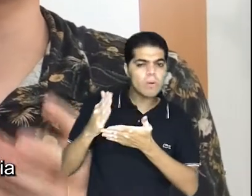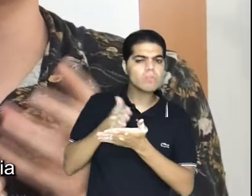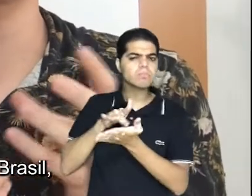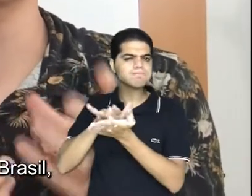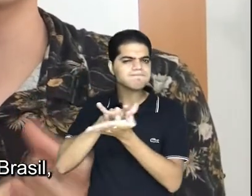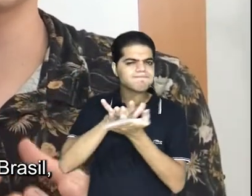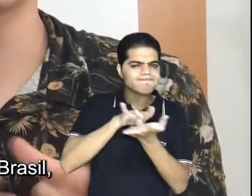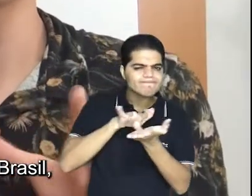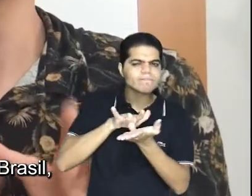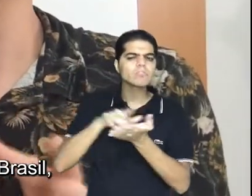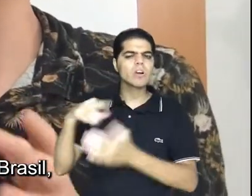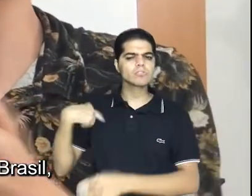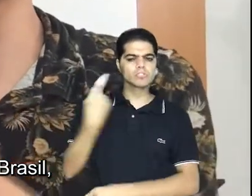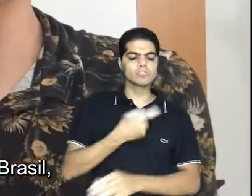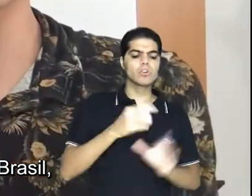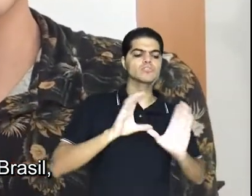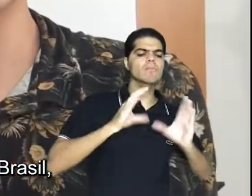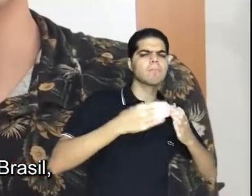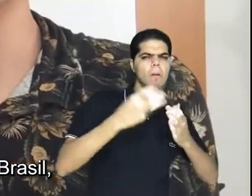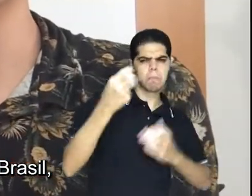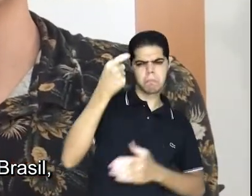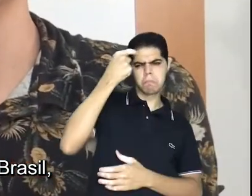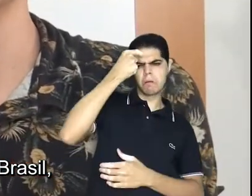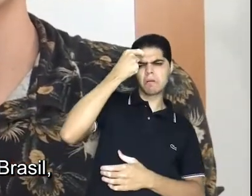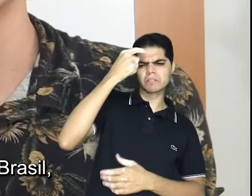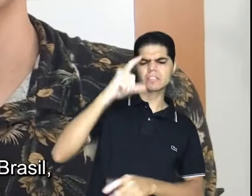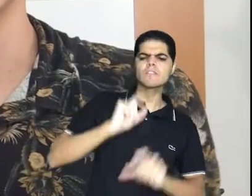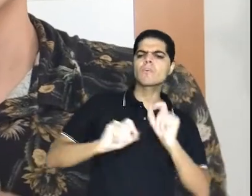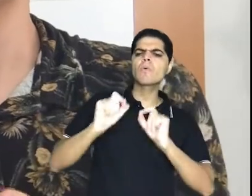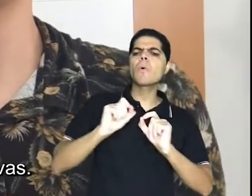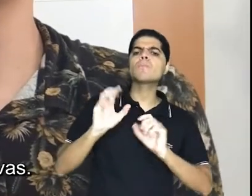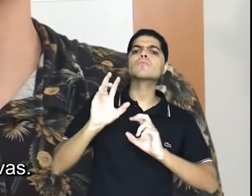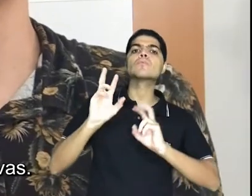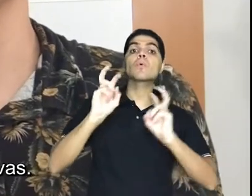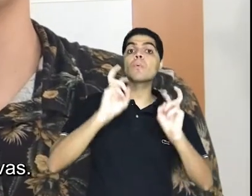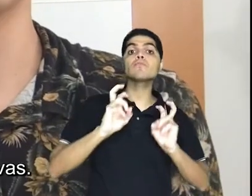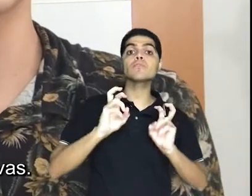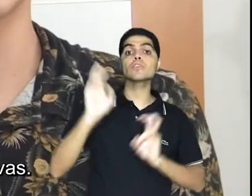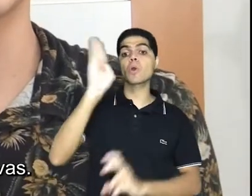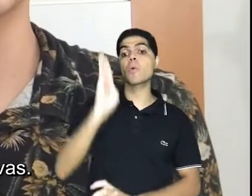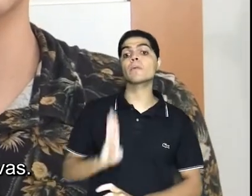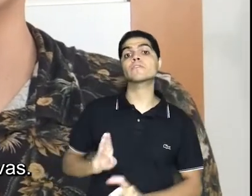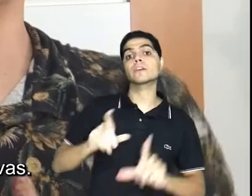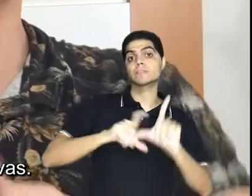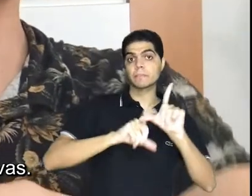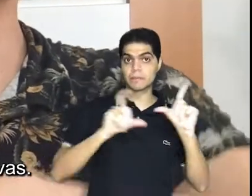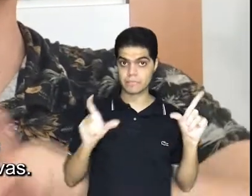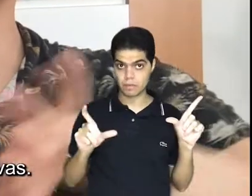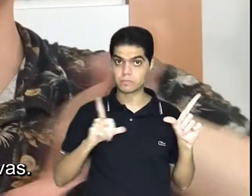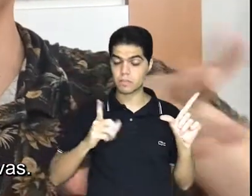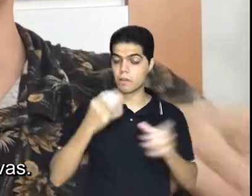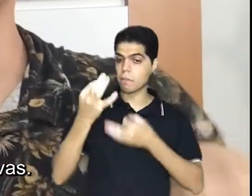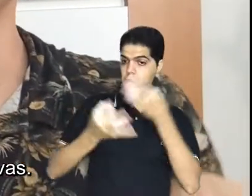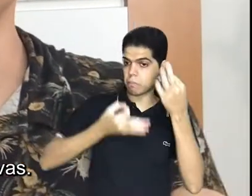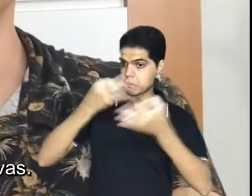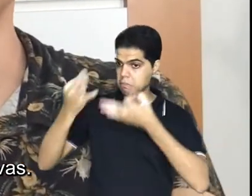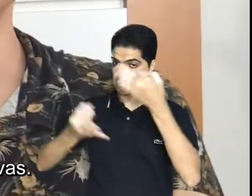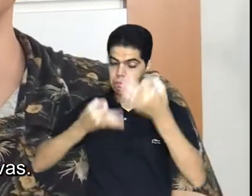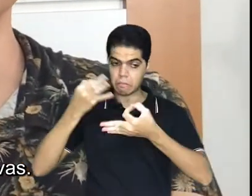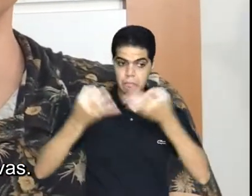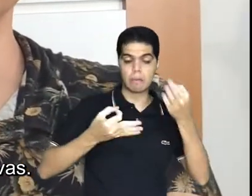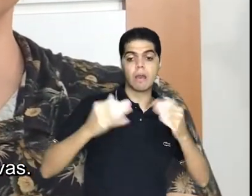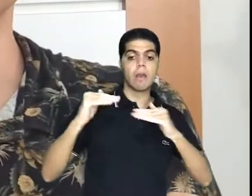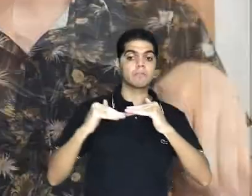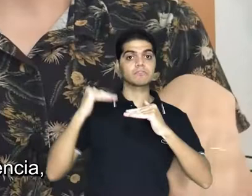parte da nossa memória coletiva sobre o processo de emancipação do Brasil privilegiando algumas narrativas e deixando à margem